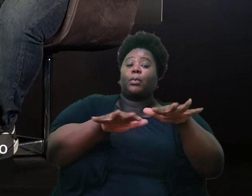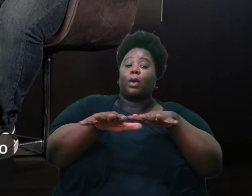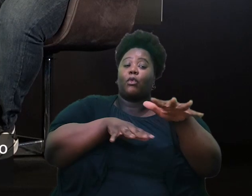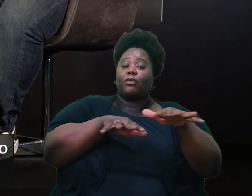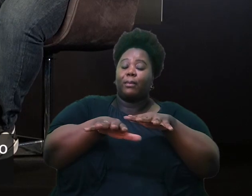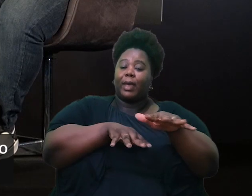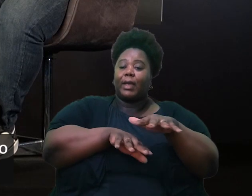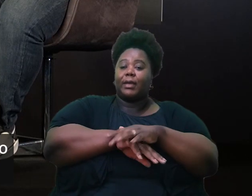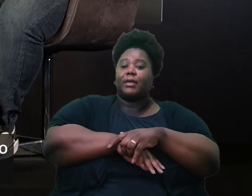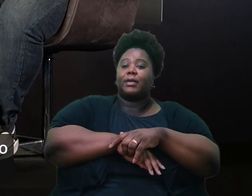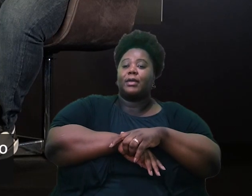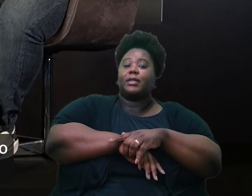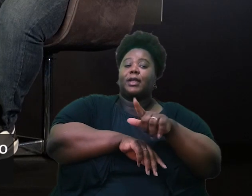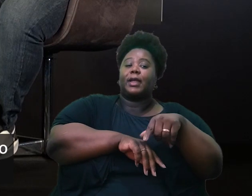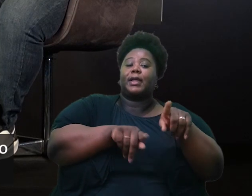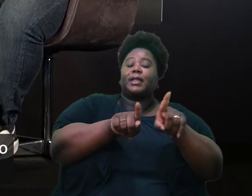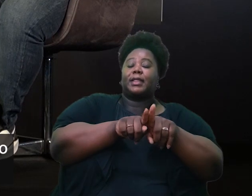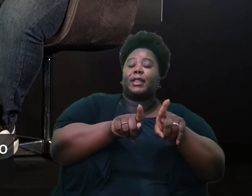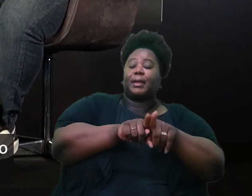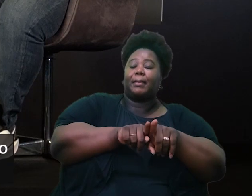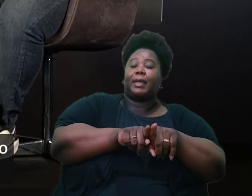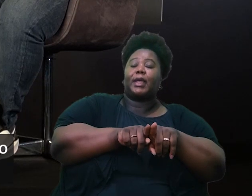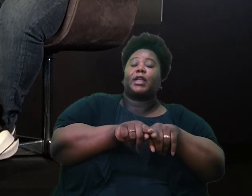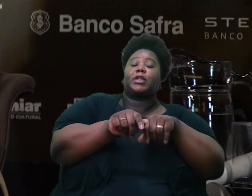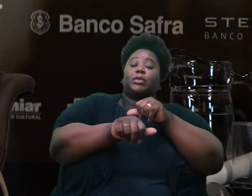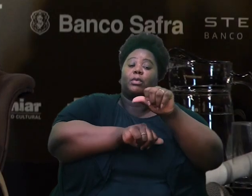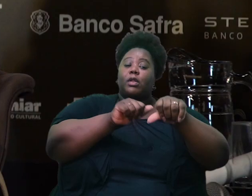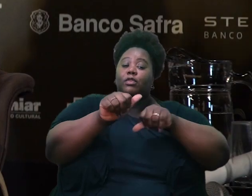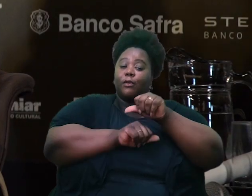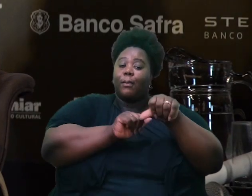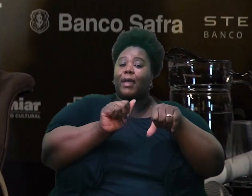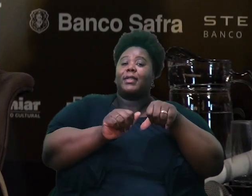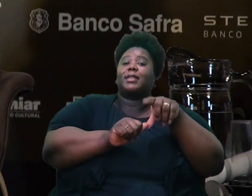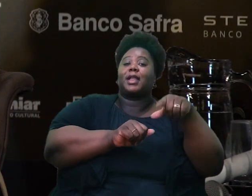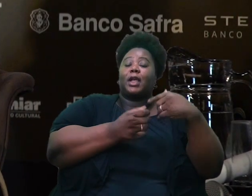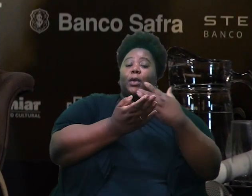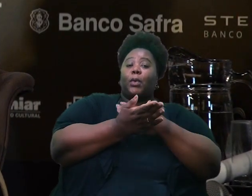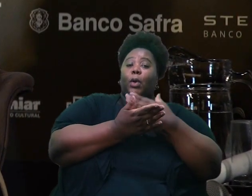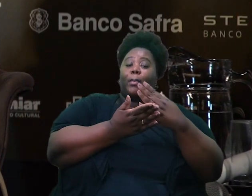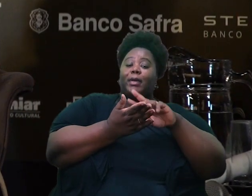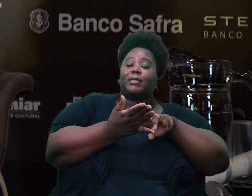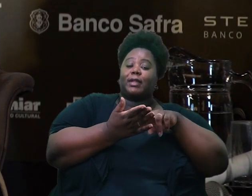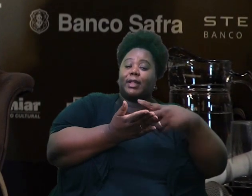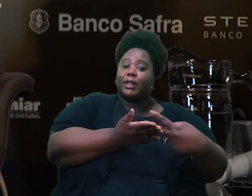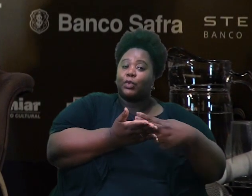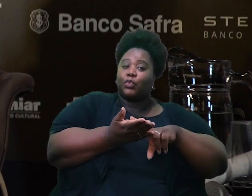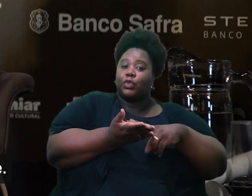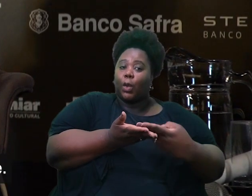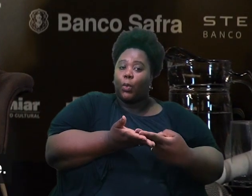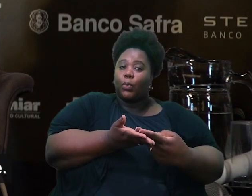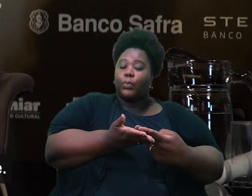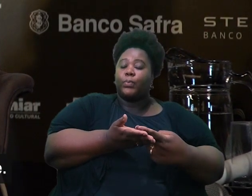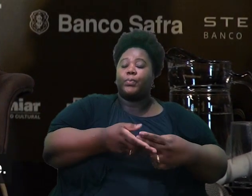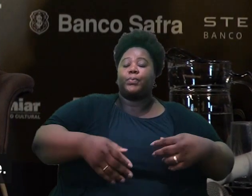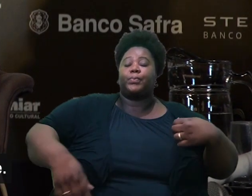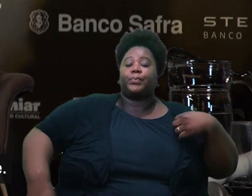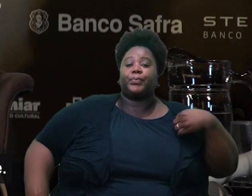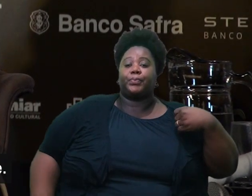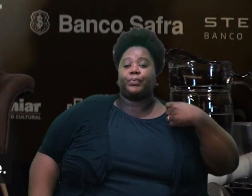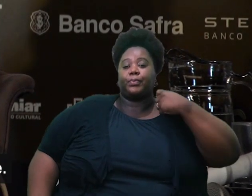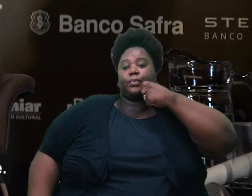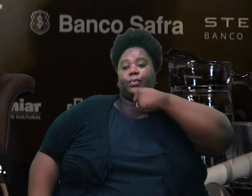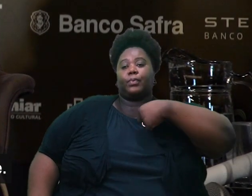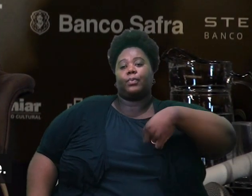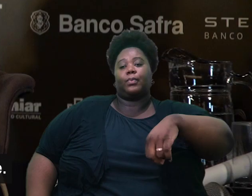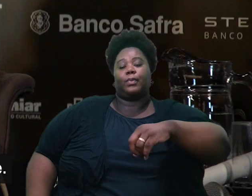ele é o princípio do conhecimento como transformação, ele é o princípio da tradução, né? Ele é o princípio